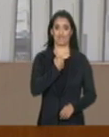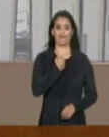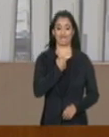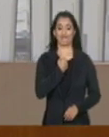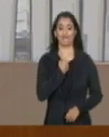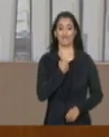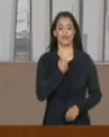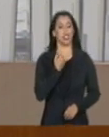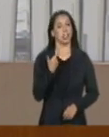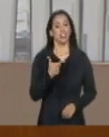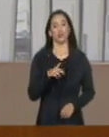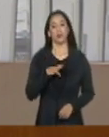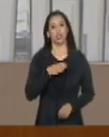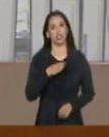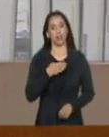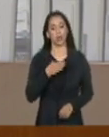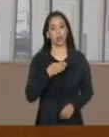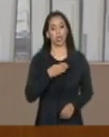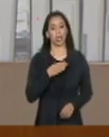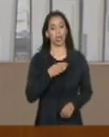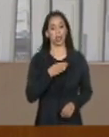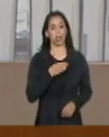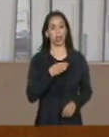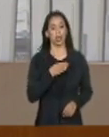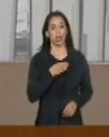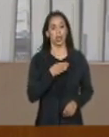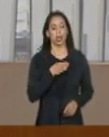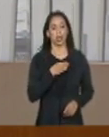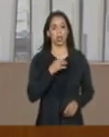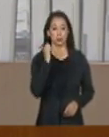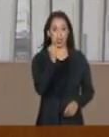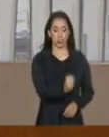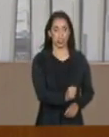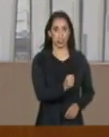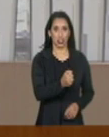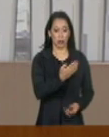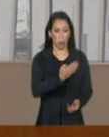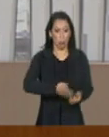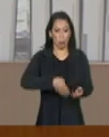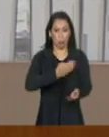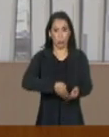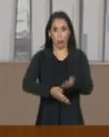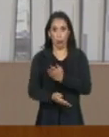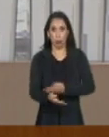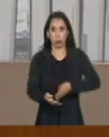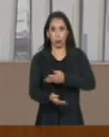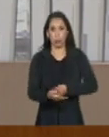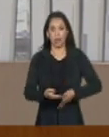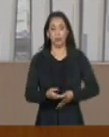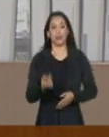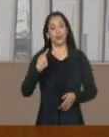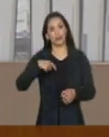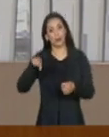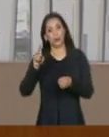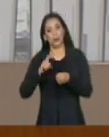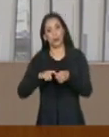Sem coragem de ferir a menina, se cortou várias vezes com a faca e foi hospitalizada de novo.